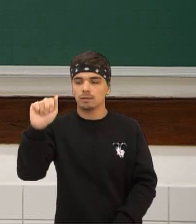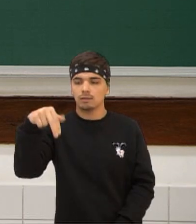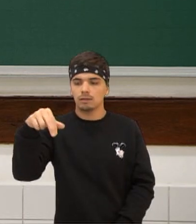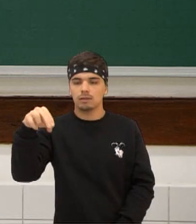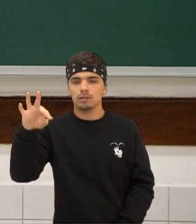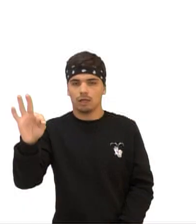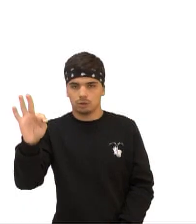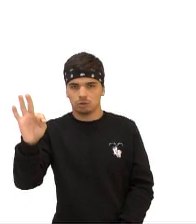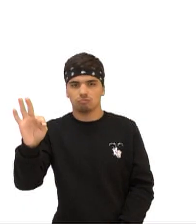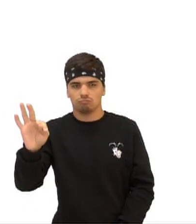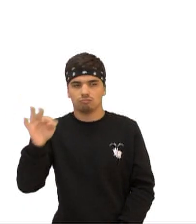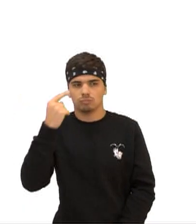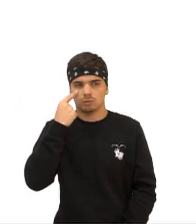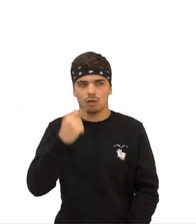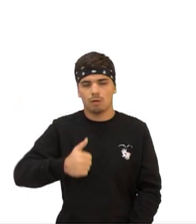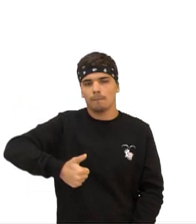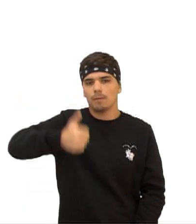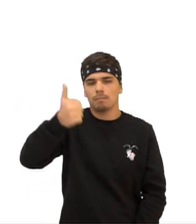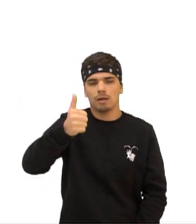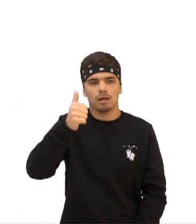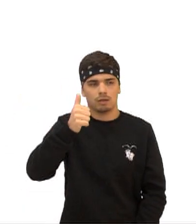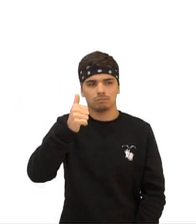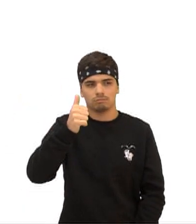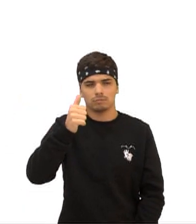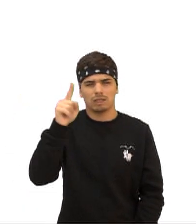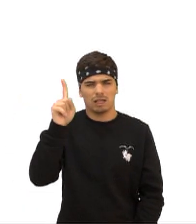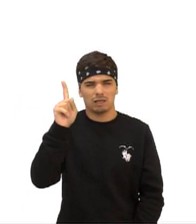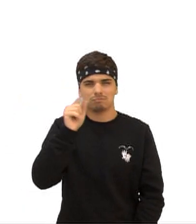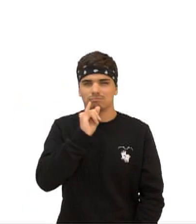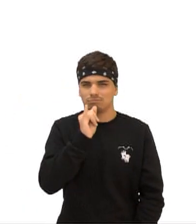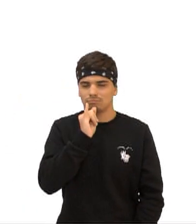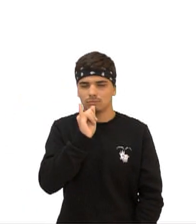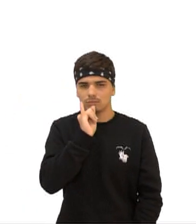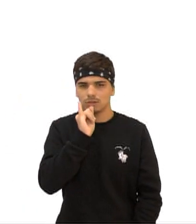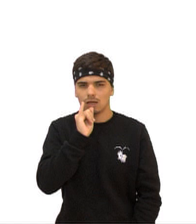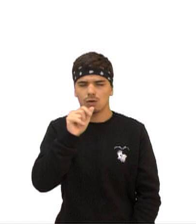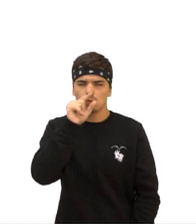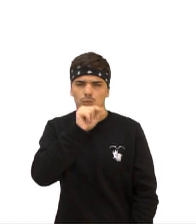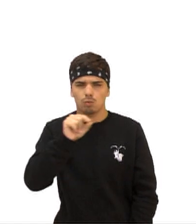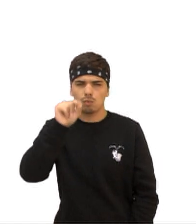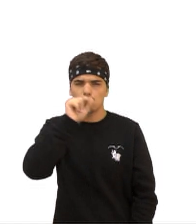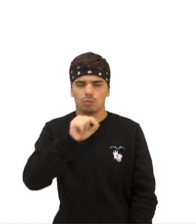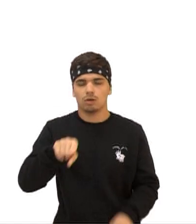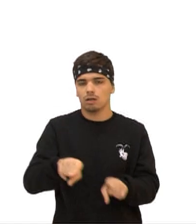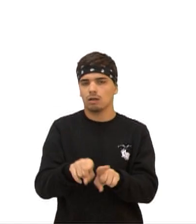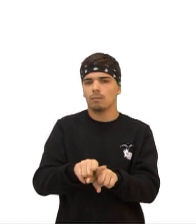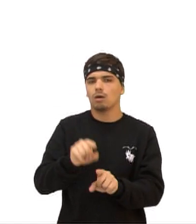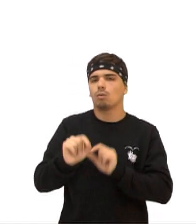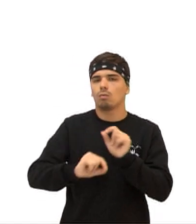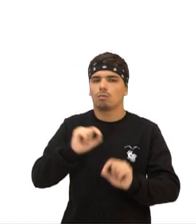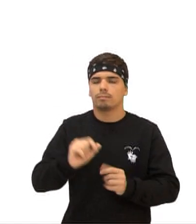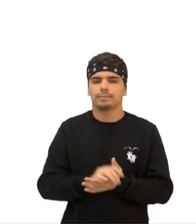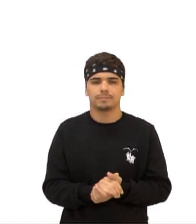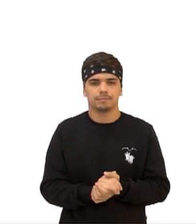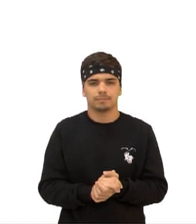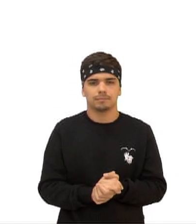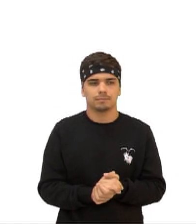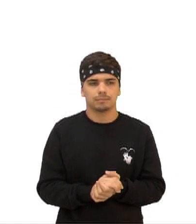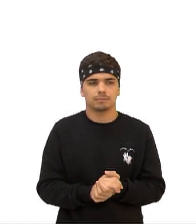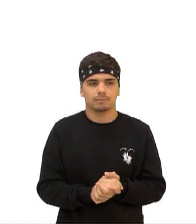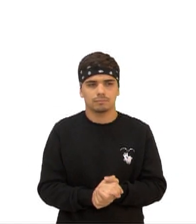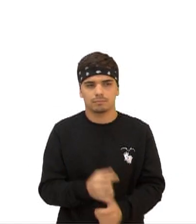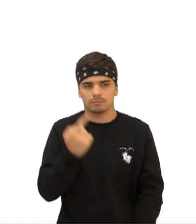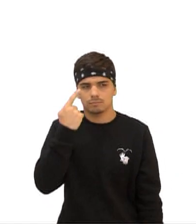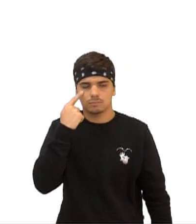observar as imagens na primeira a menininha era lá do exemplo ela está subindo o menininho